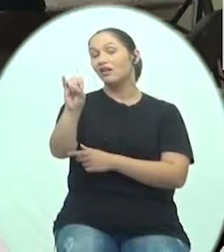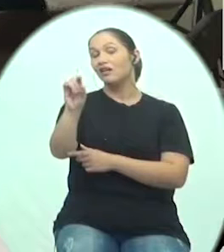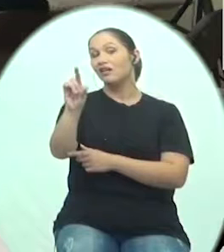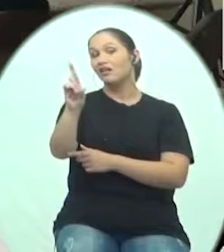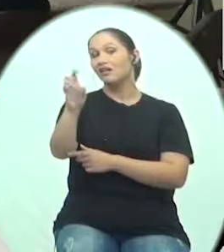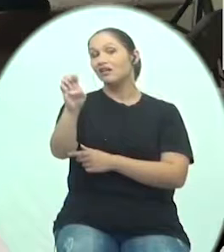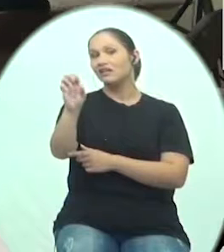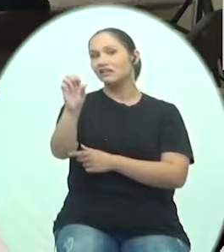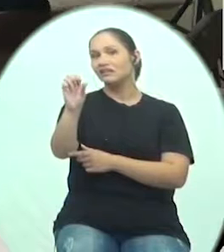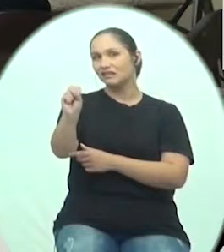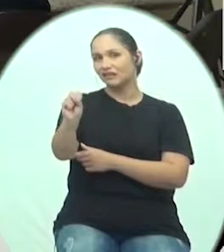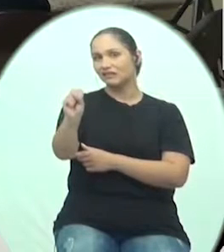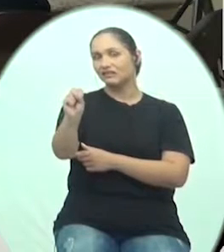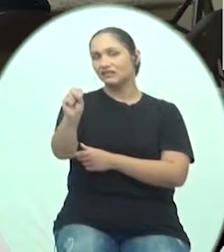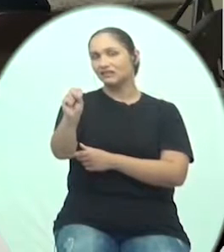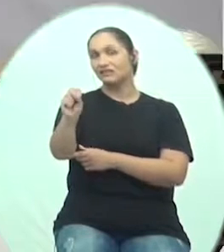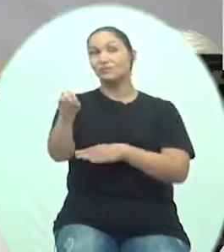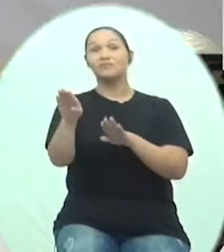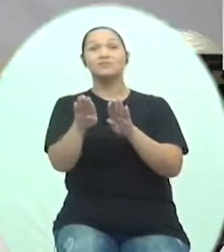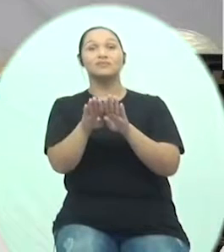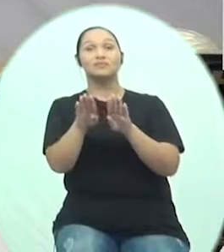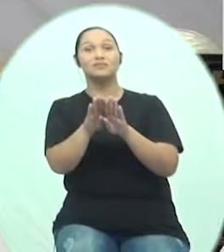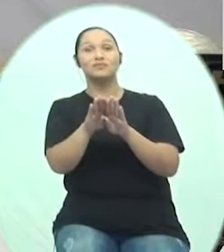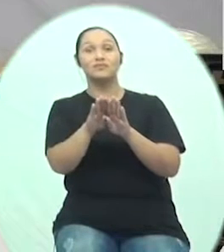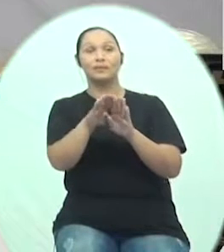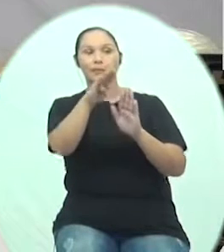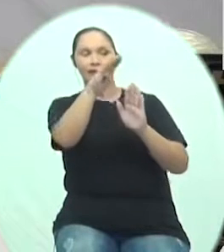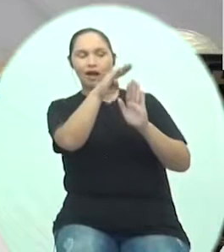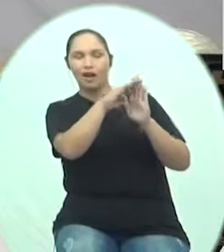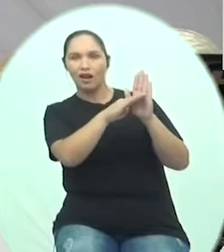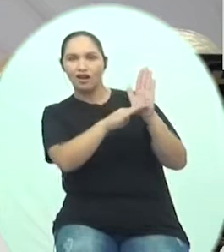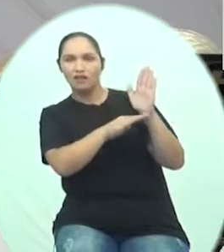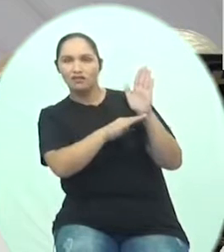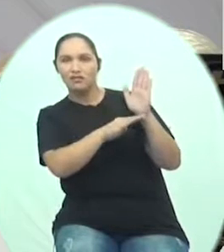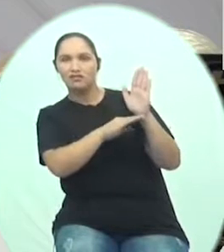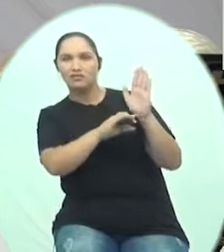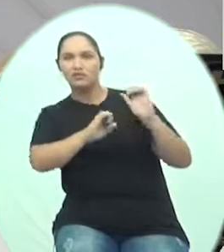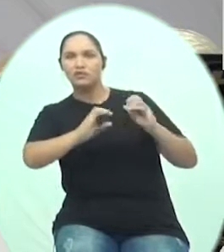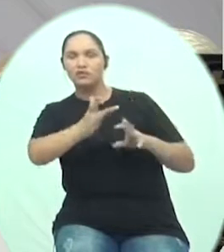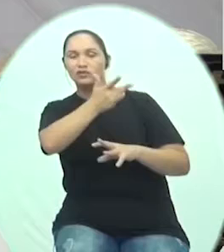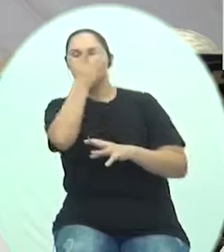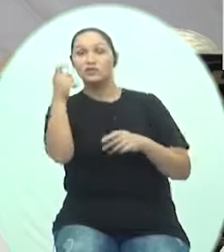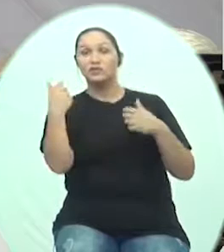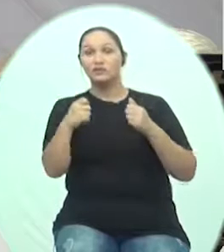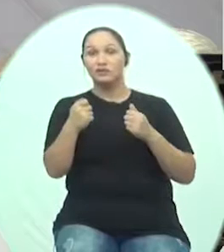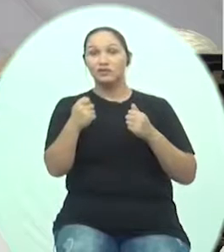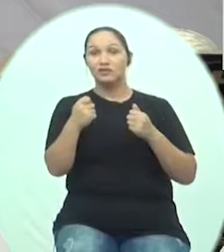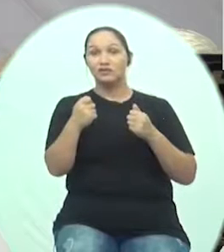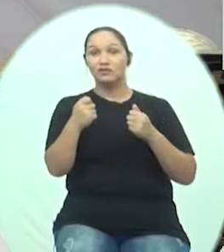os servidores que precisam realizar a perícia médica por invalidez